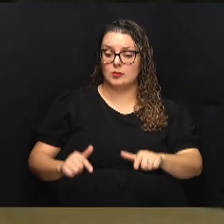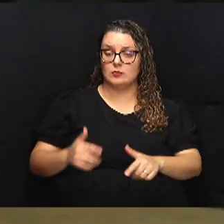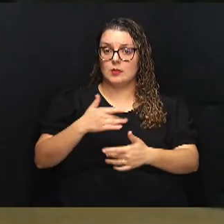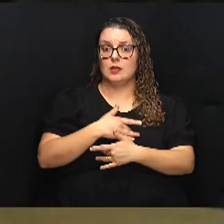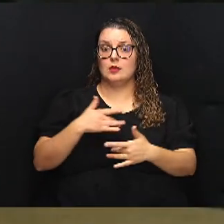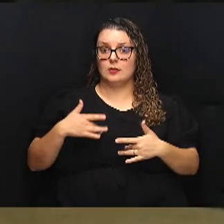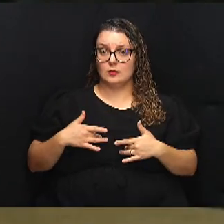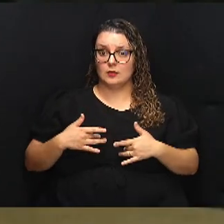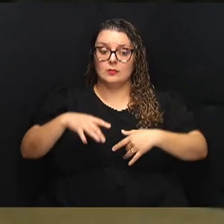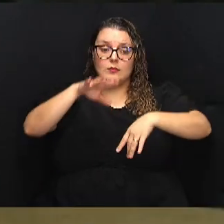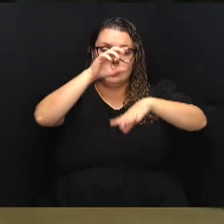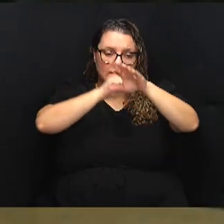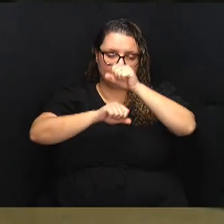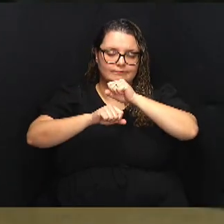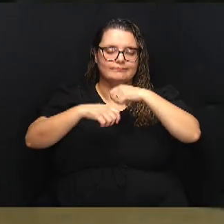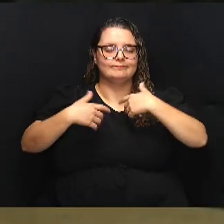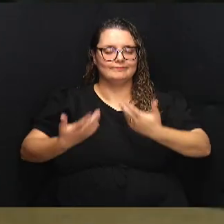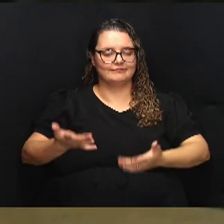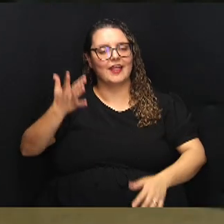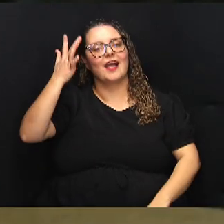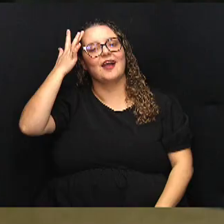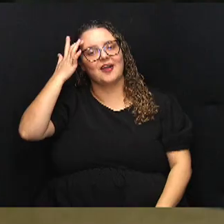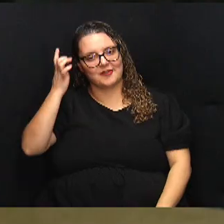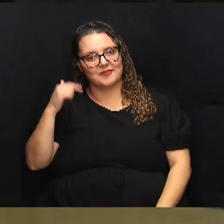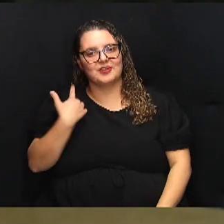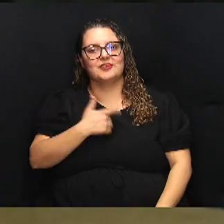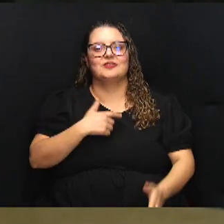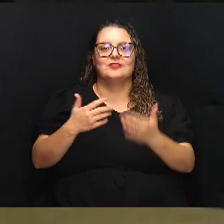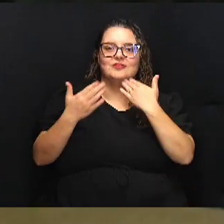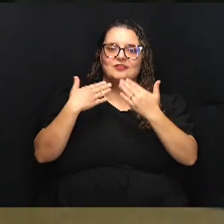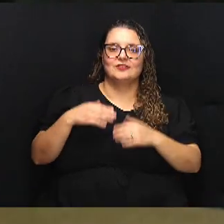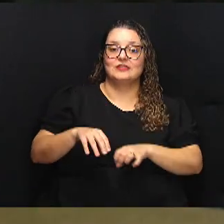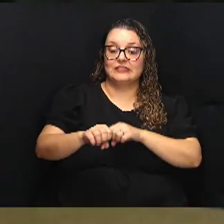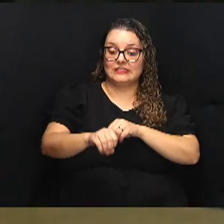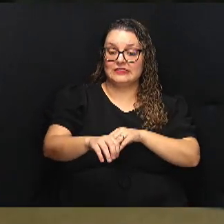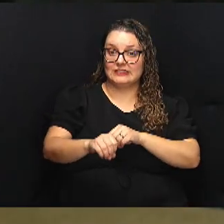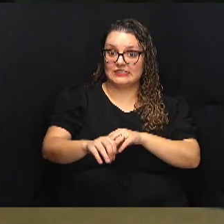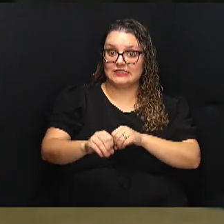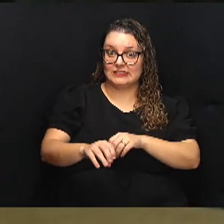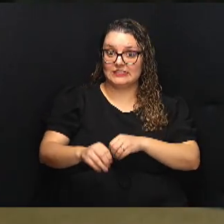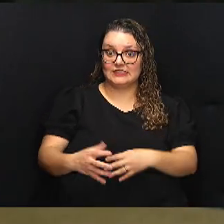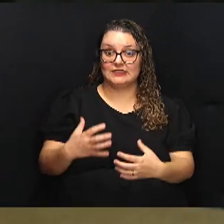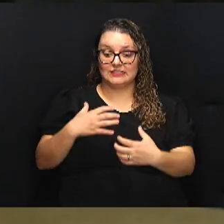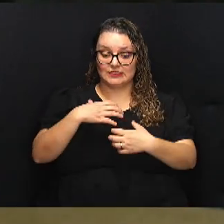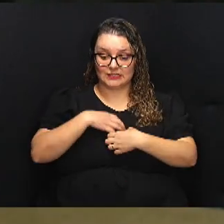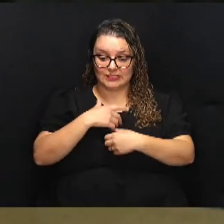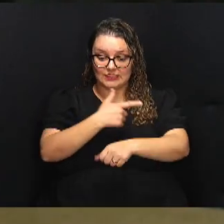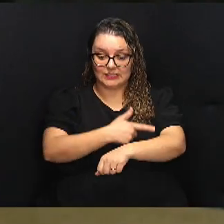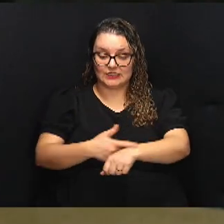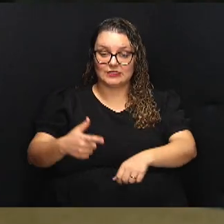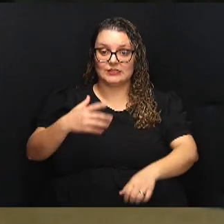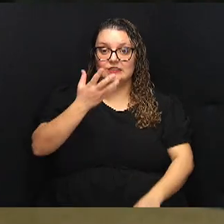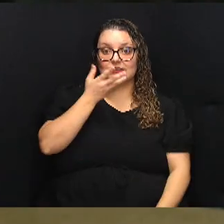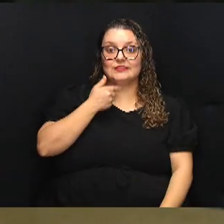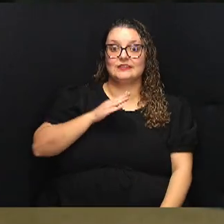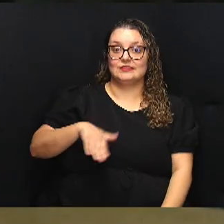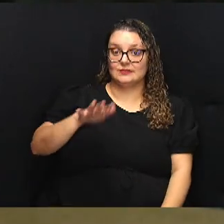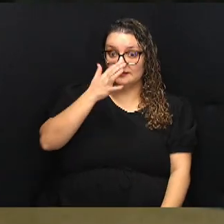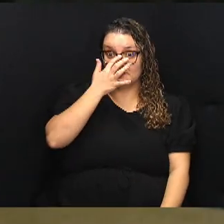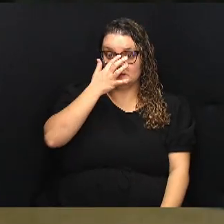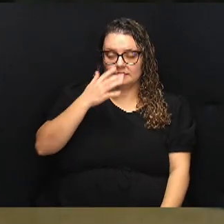para aprender. Amanhã a gente fala de educação emocional na infância e